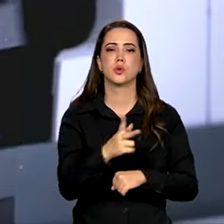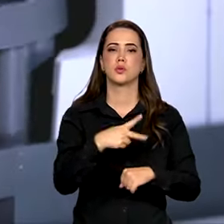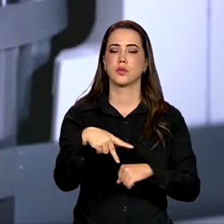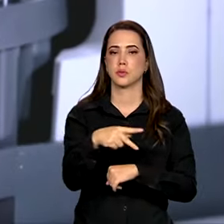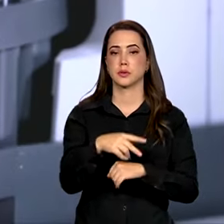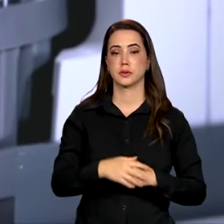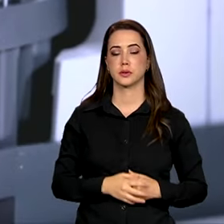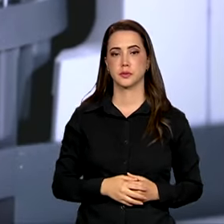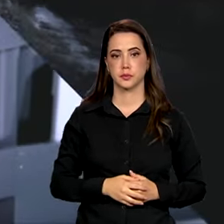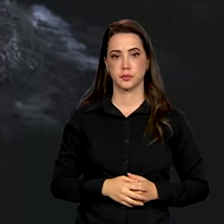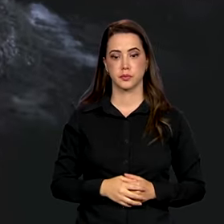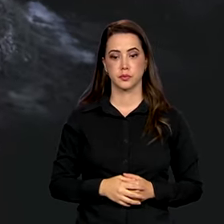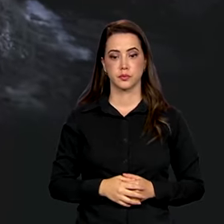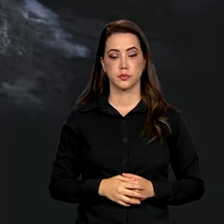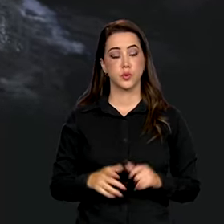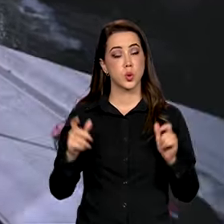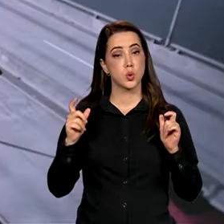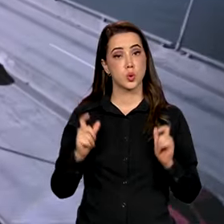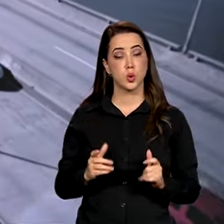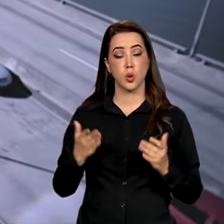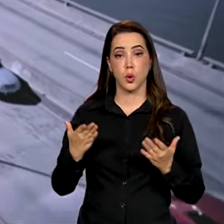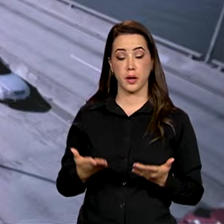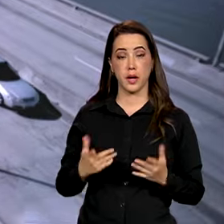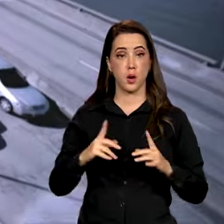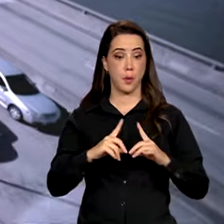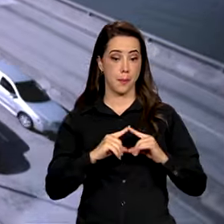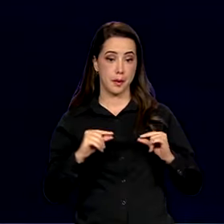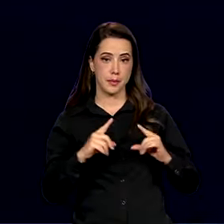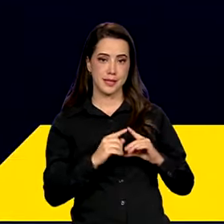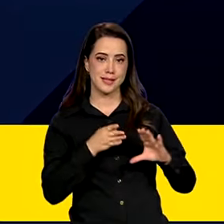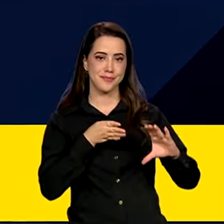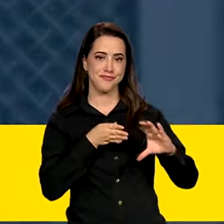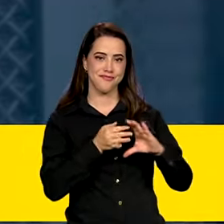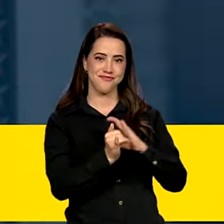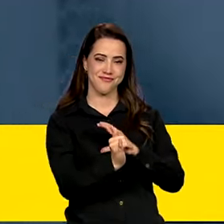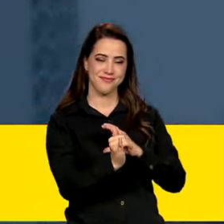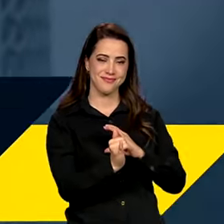país direto dos estúdios